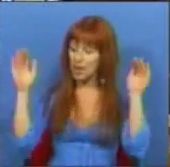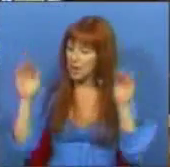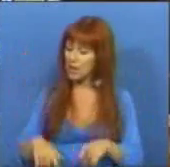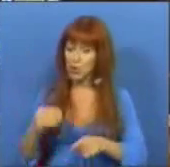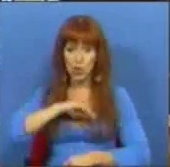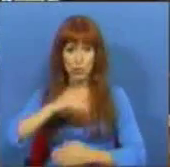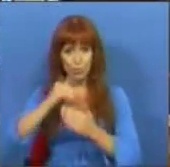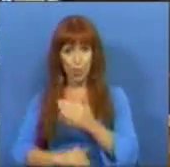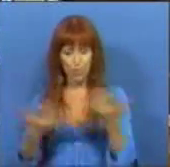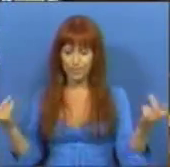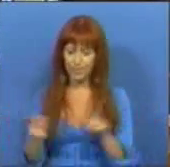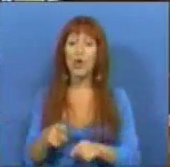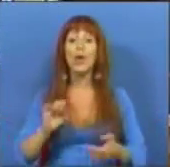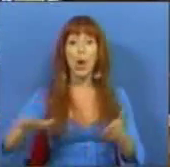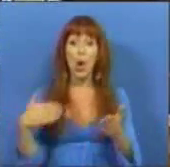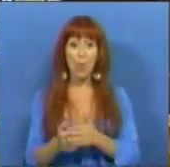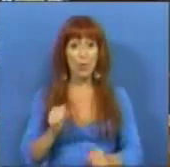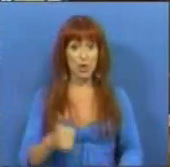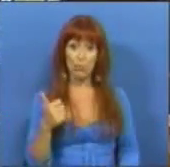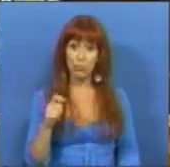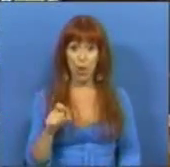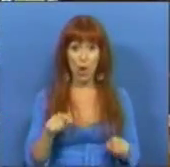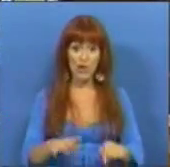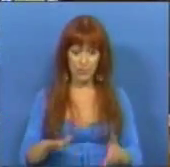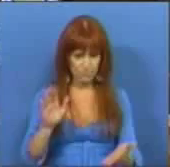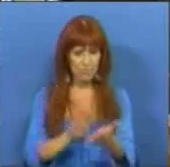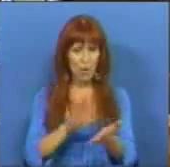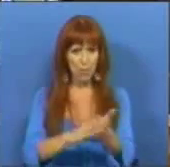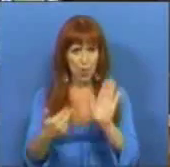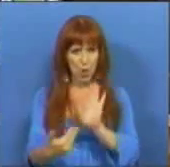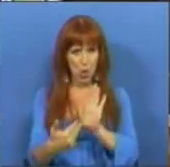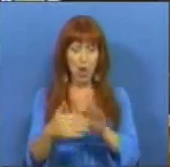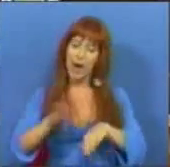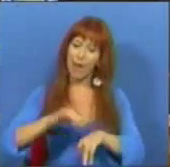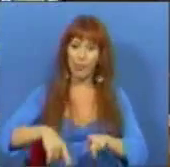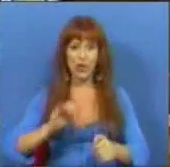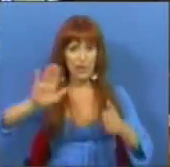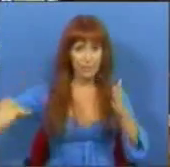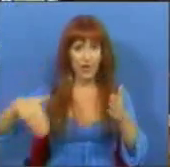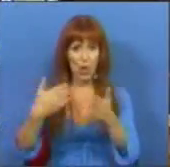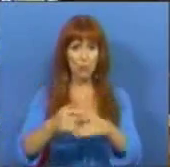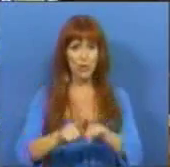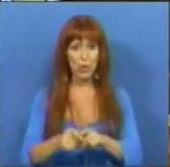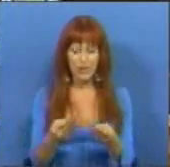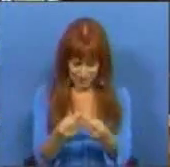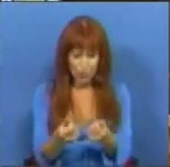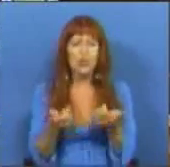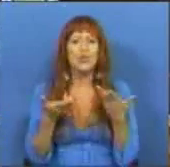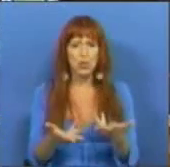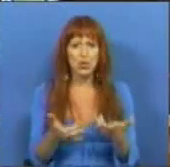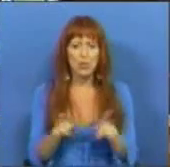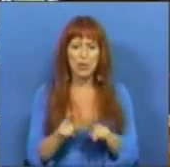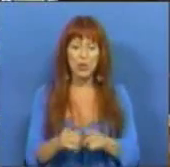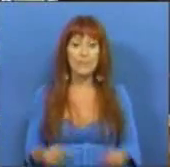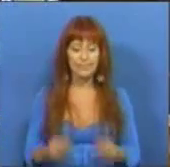redução dos salários. O que as propostas do Bloco de Esquerda aqui demonstram, e é por isso que são as propostas que de substância